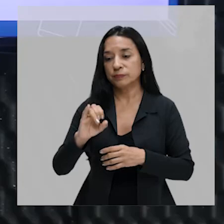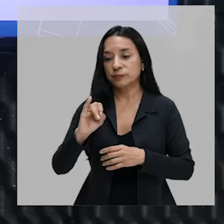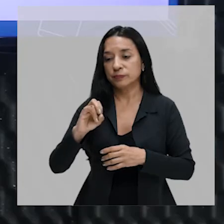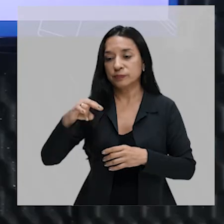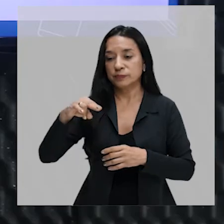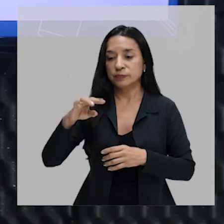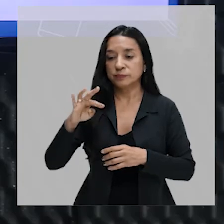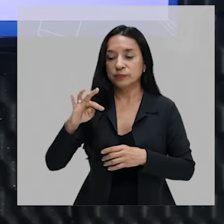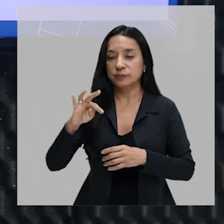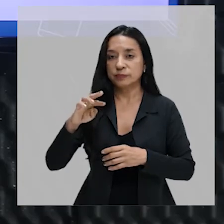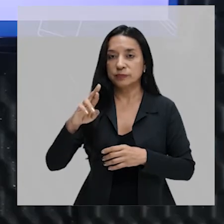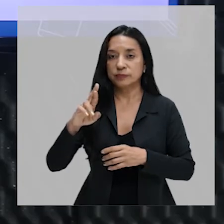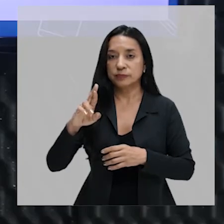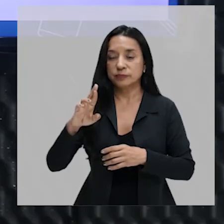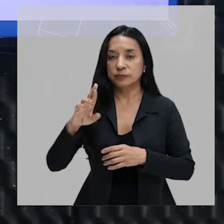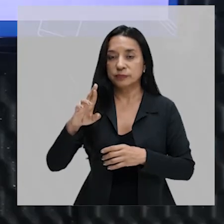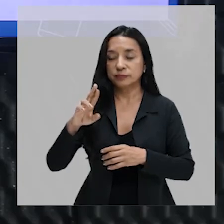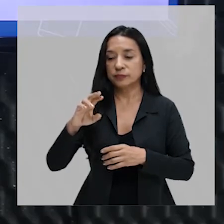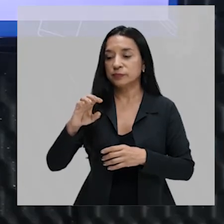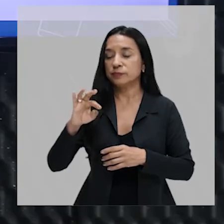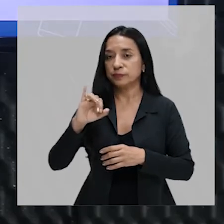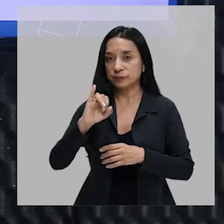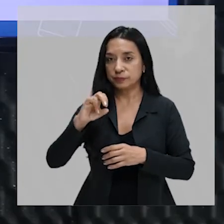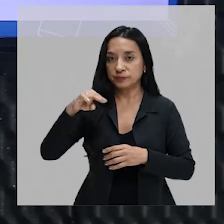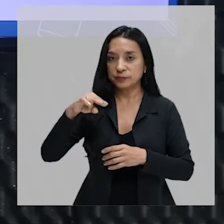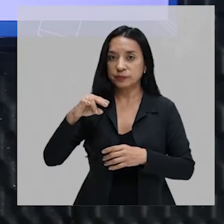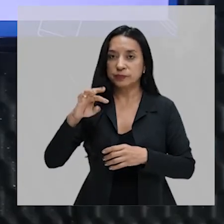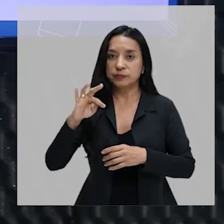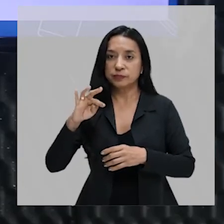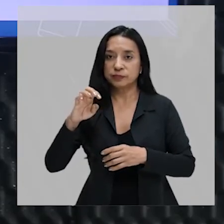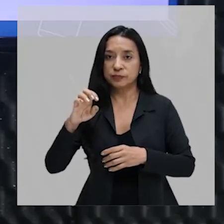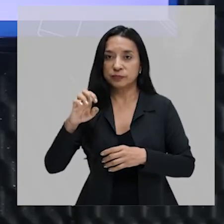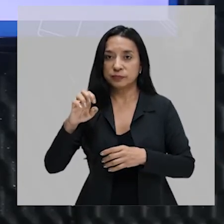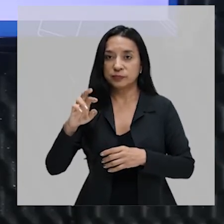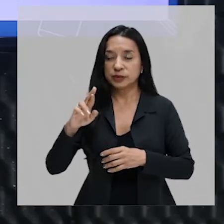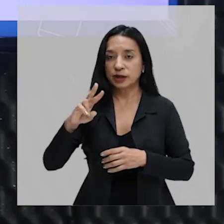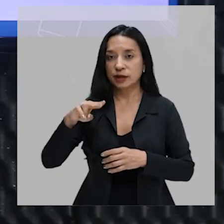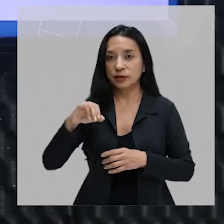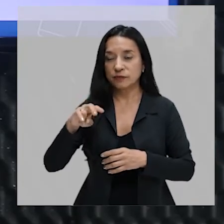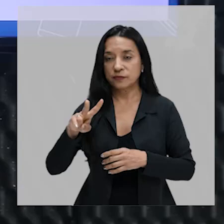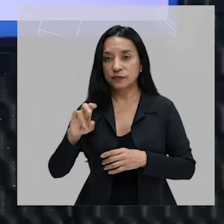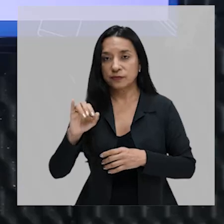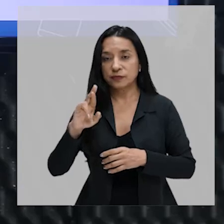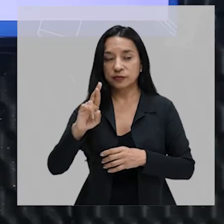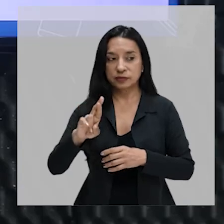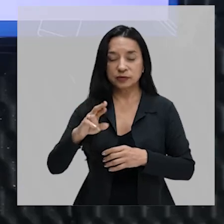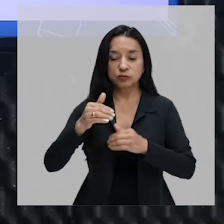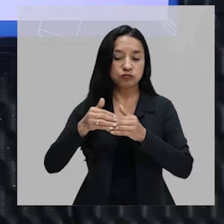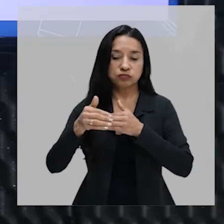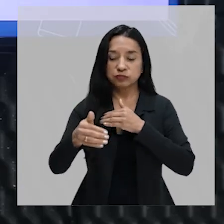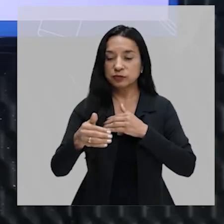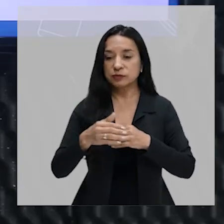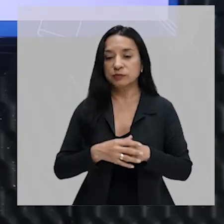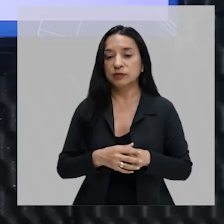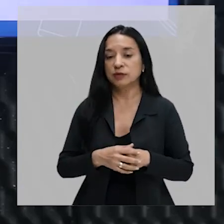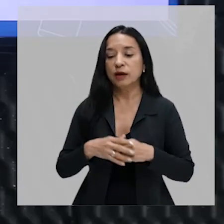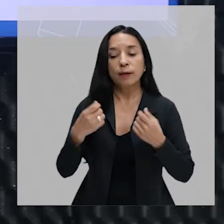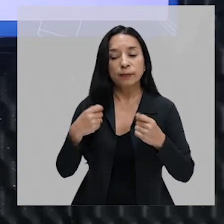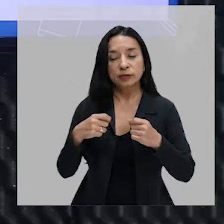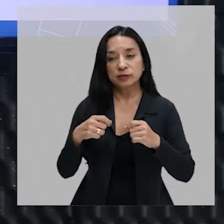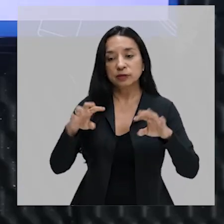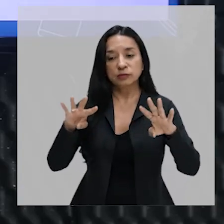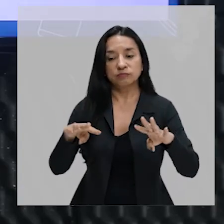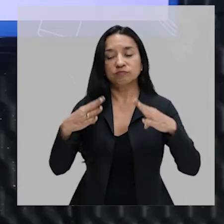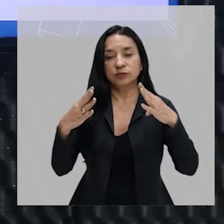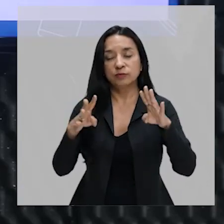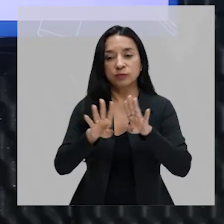que deriva de vir, e assim sucessivamente. Temos que prestar atenção para os verbos impessoais, que sempre ficarão na terceira pessoa do